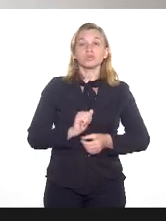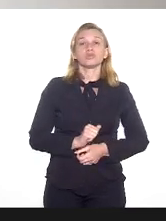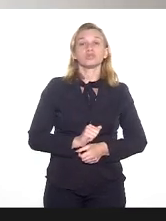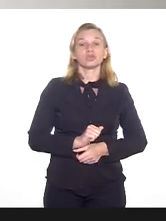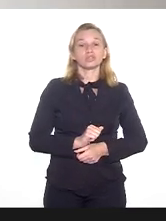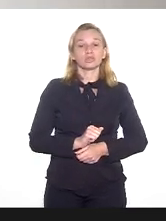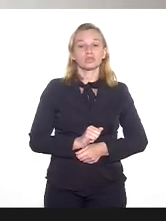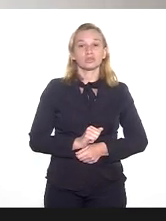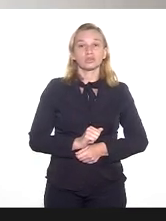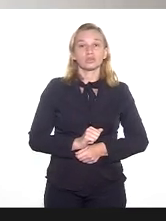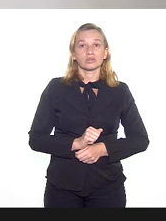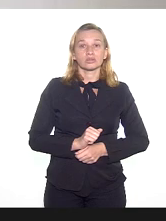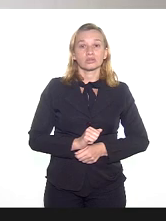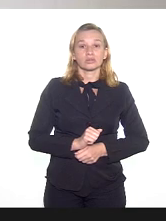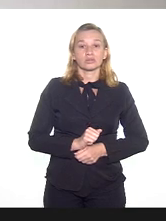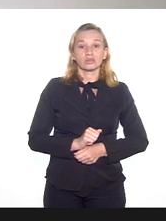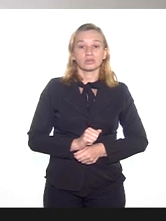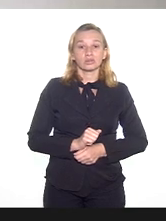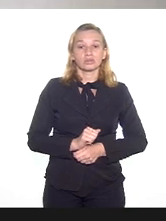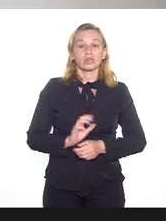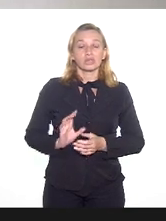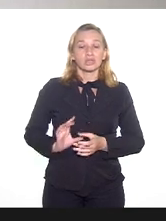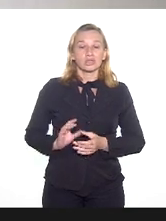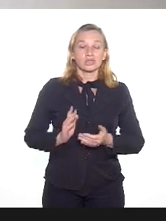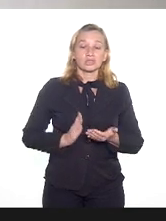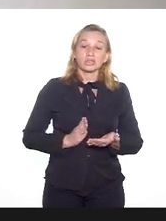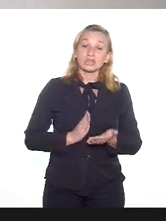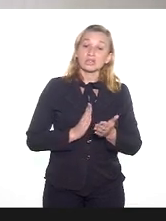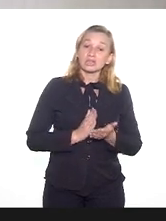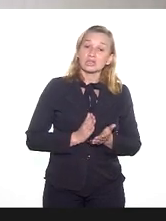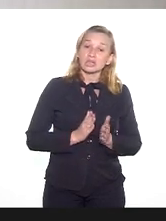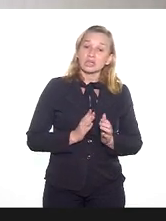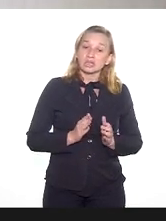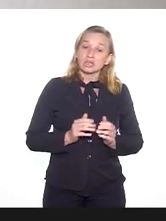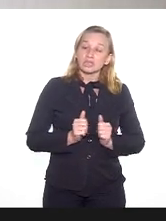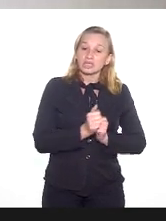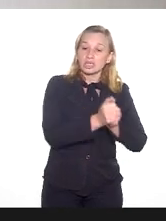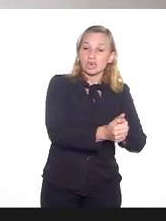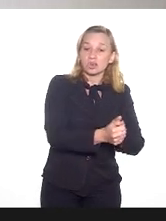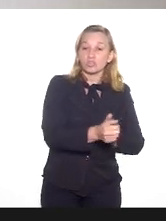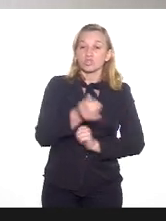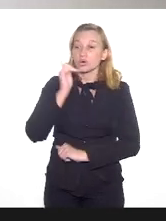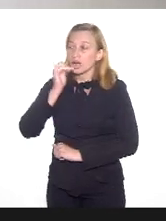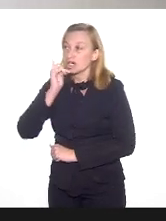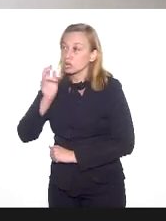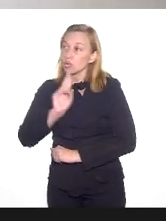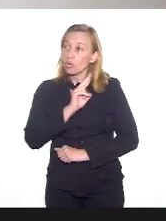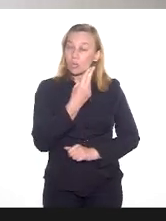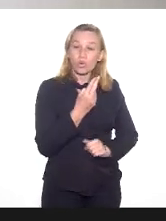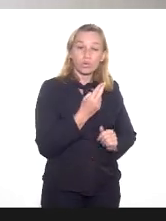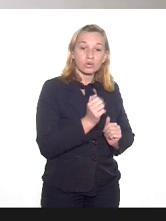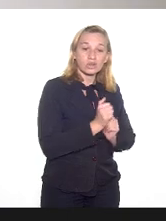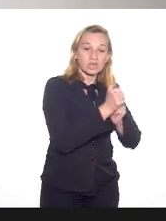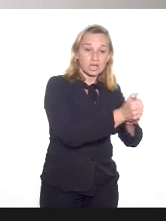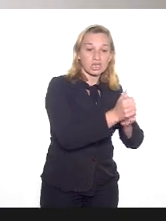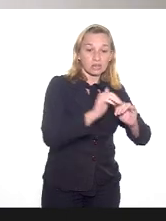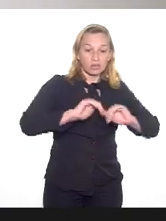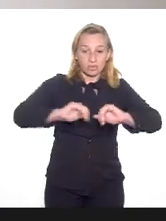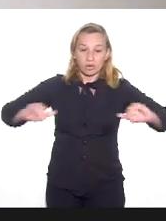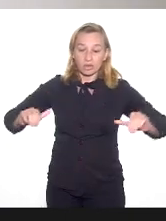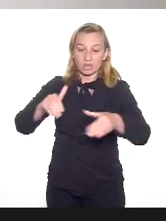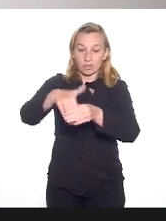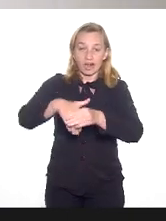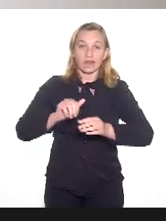posteriormente se seguimos o voto do relator ou se seguimos o voto em separado,